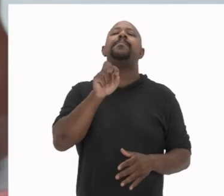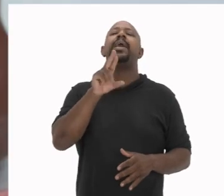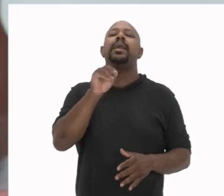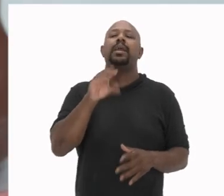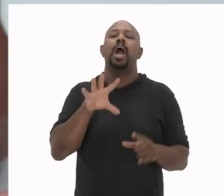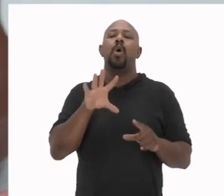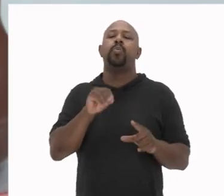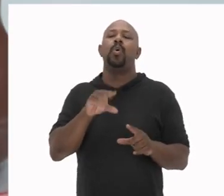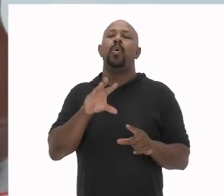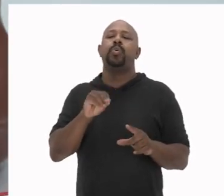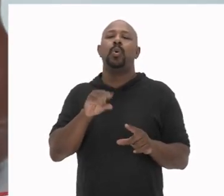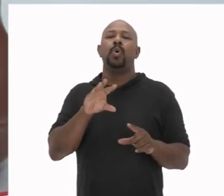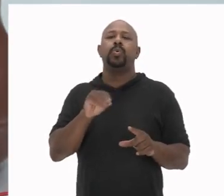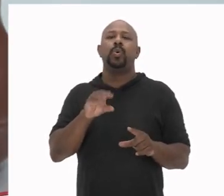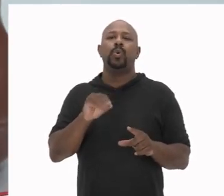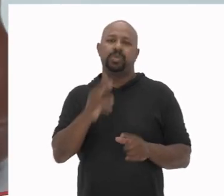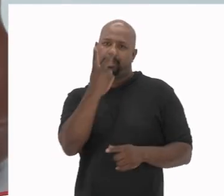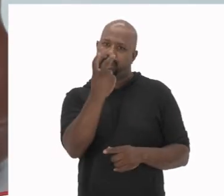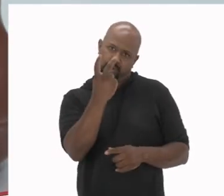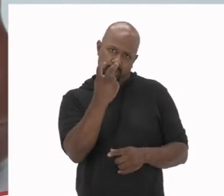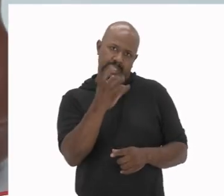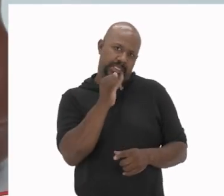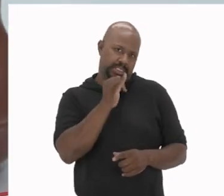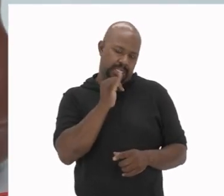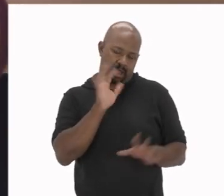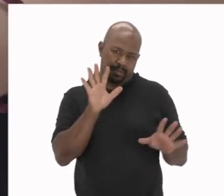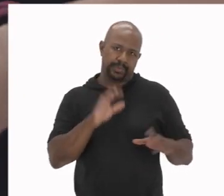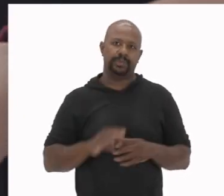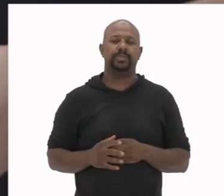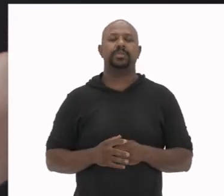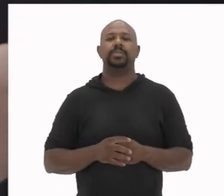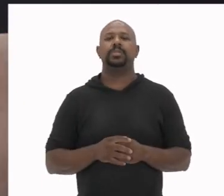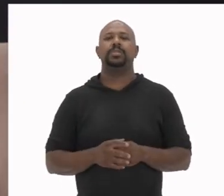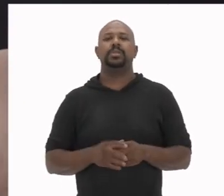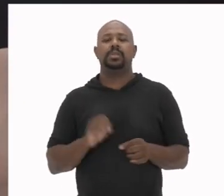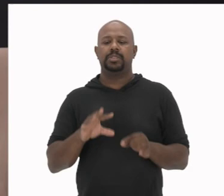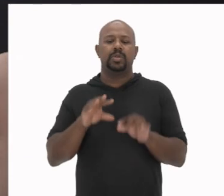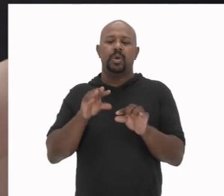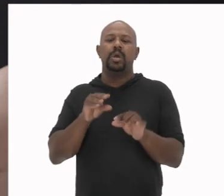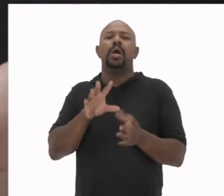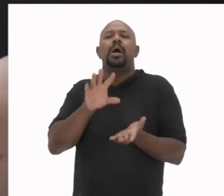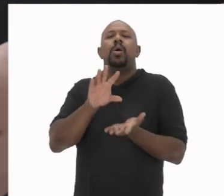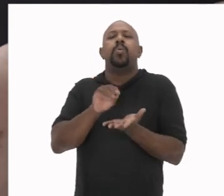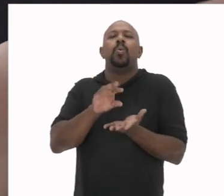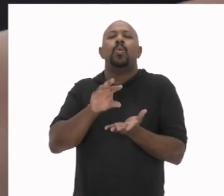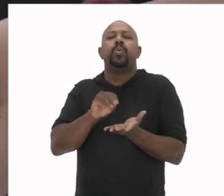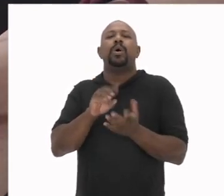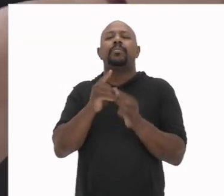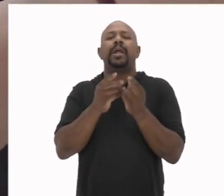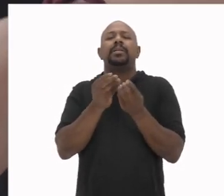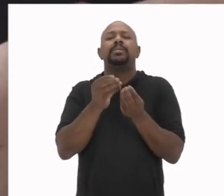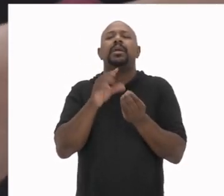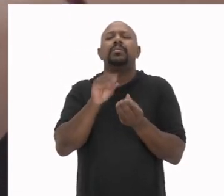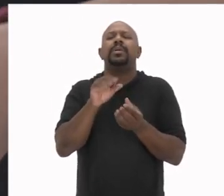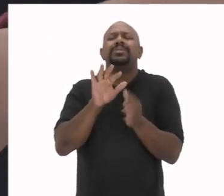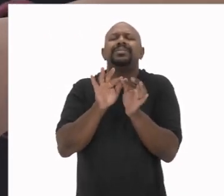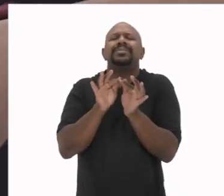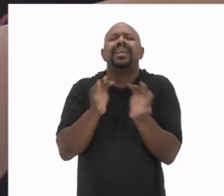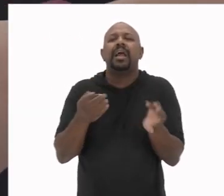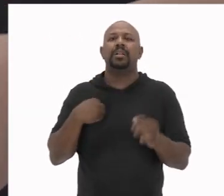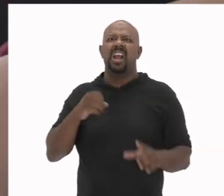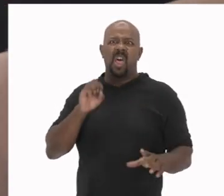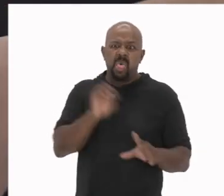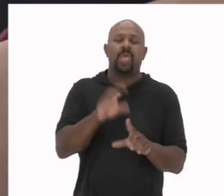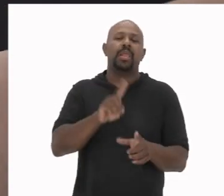usar a pera sopradora. Tá? E aqui tem 2 exemplos. Segura os 2 modelos. Né? Que é só delicadamente